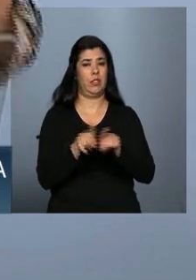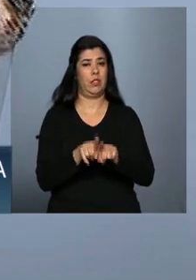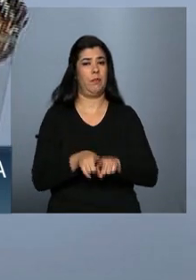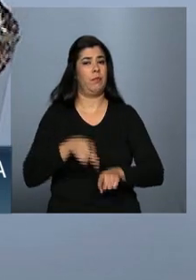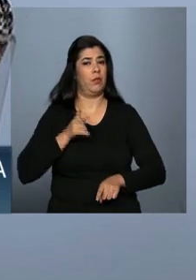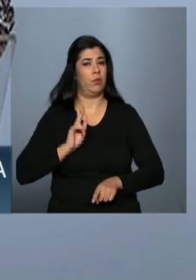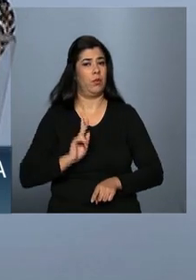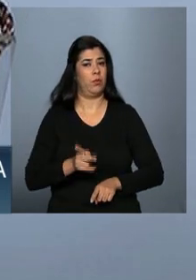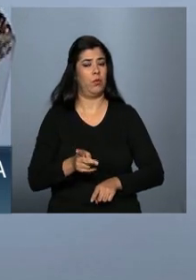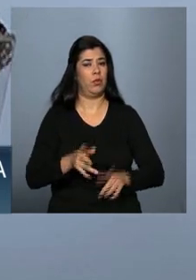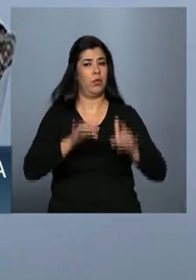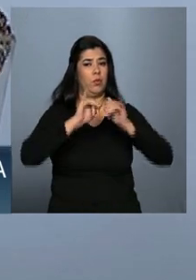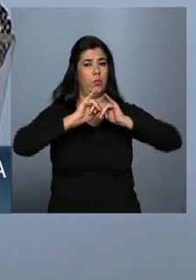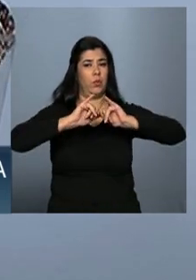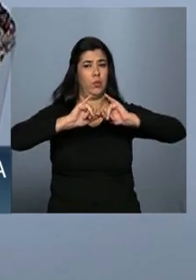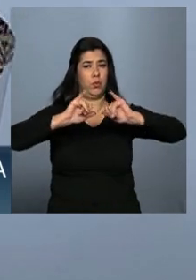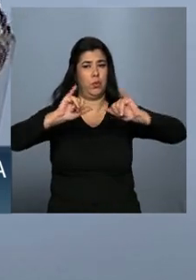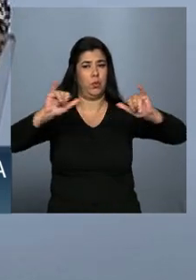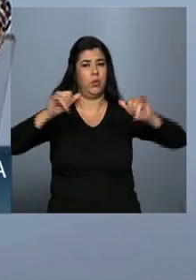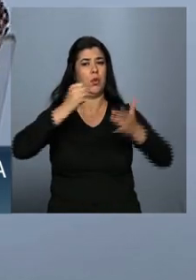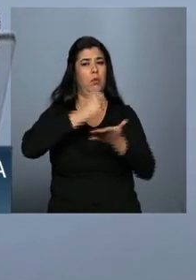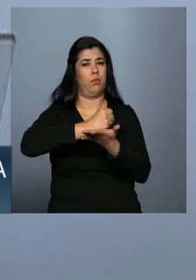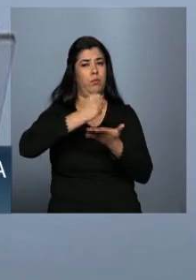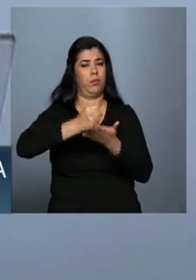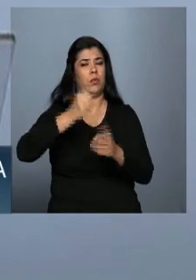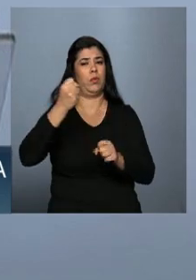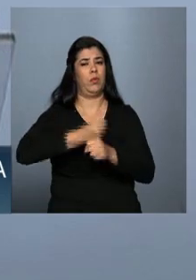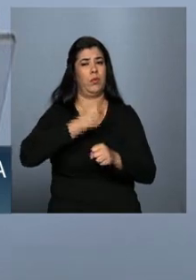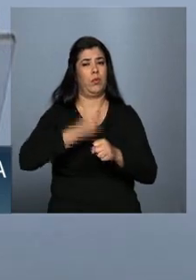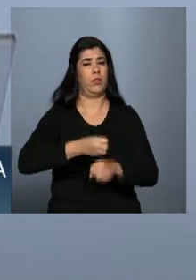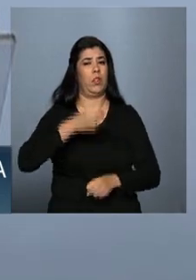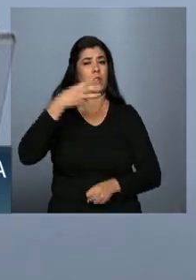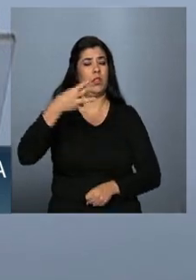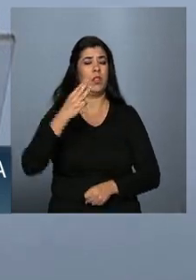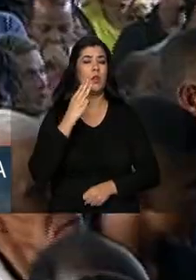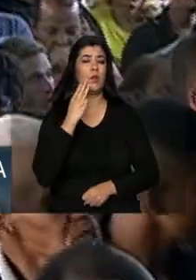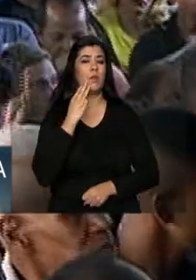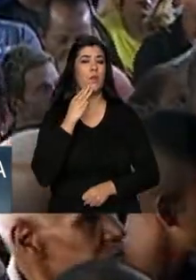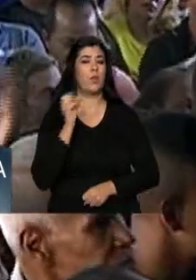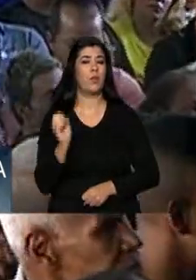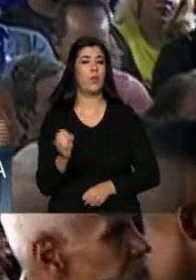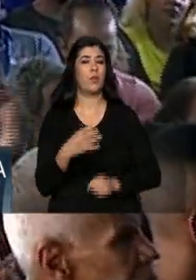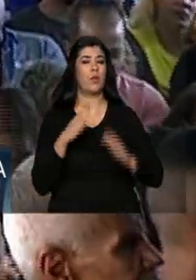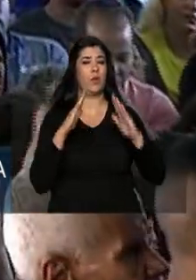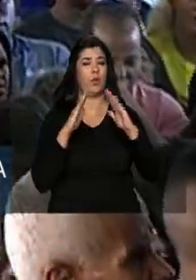outros 3 milhões de novas moradias.